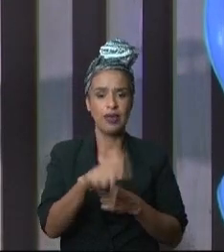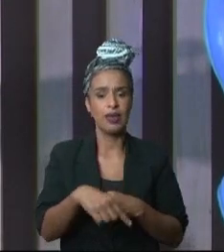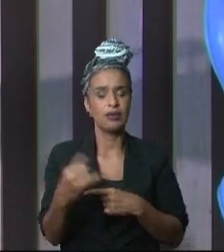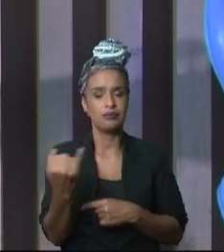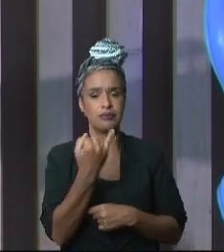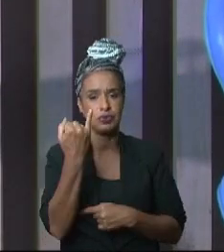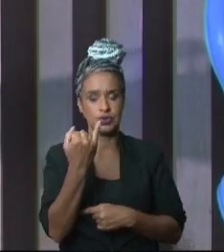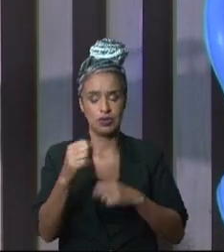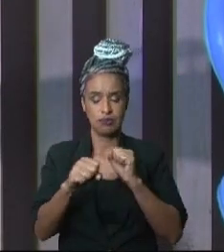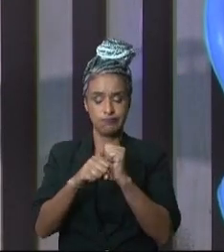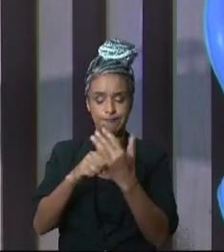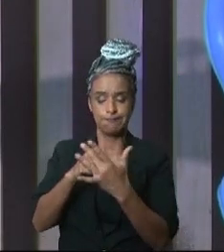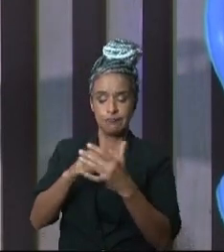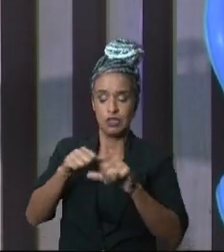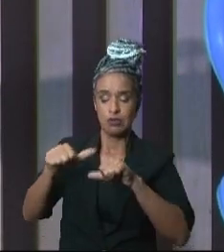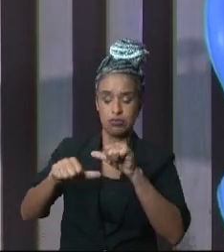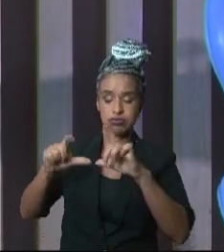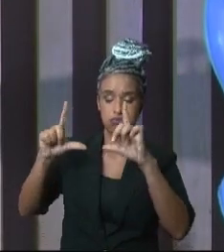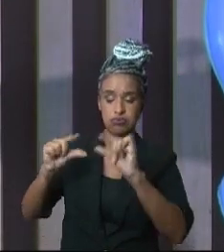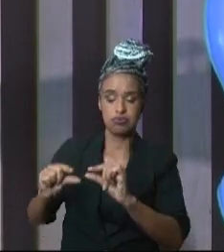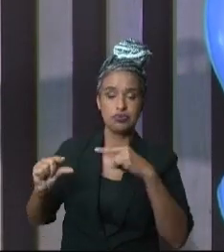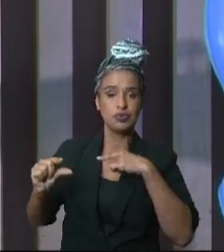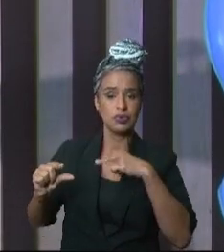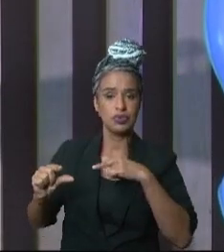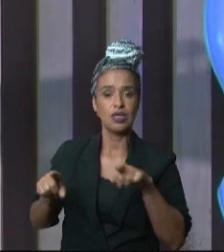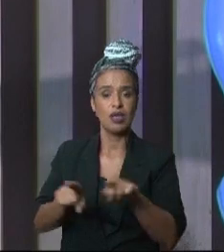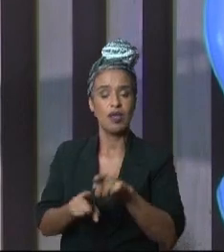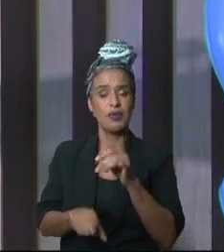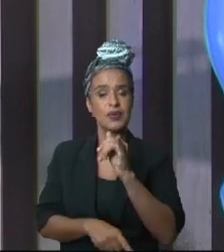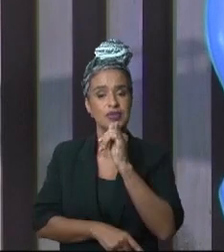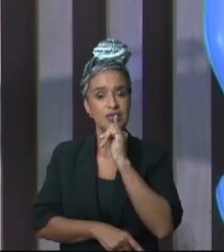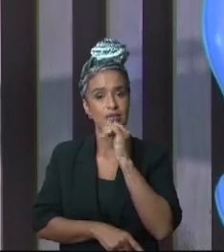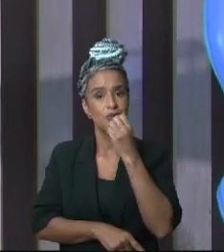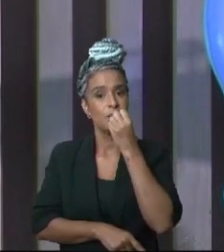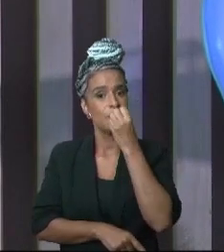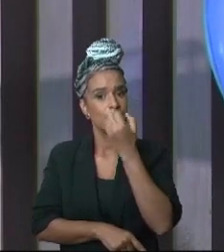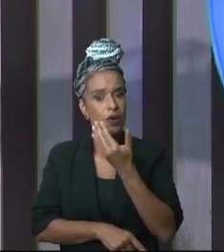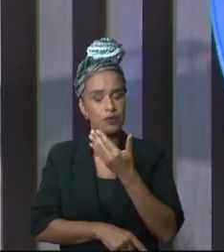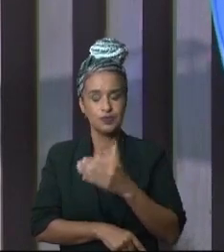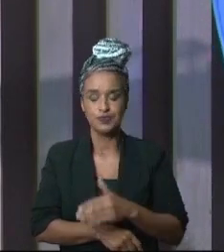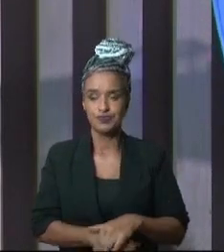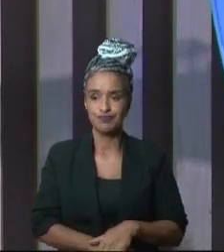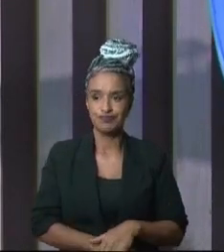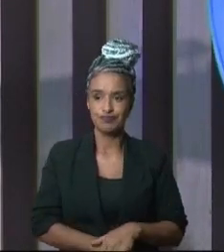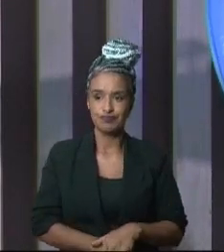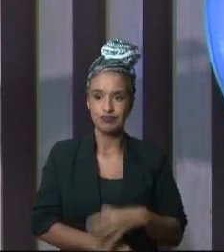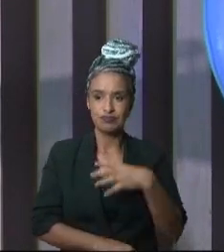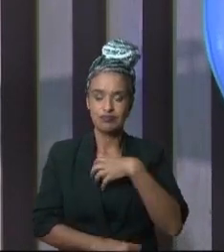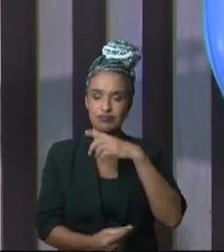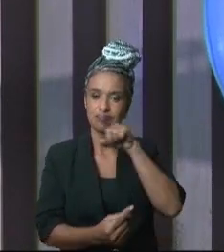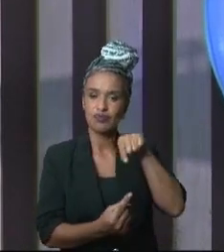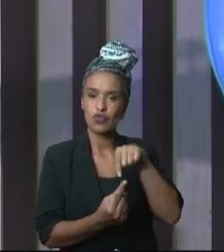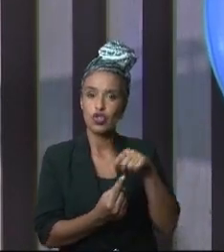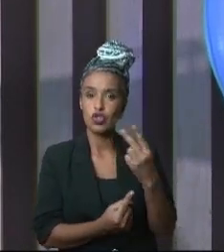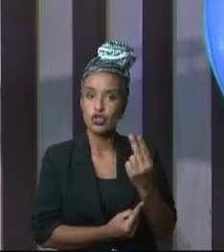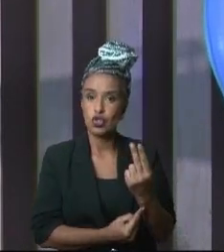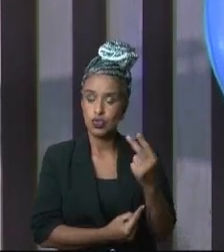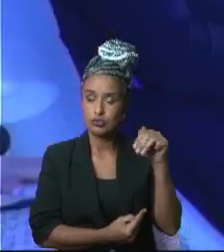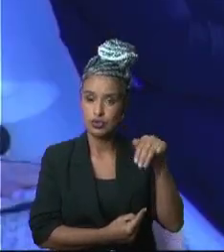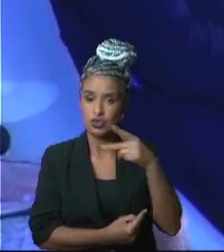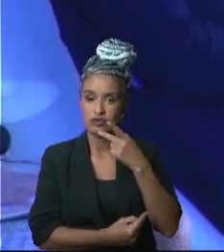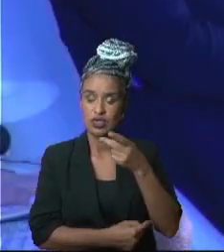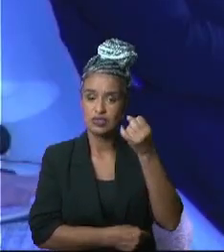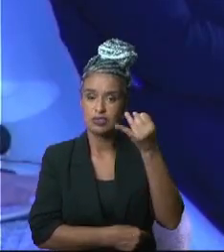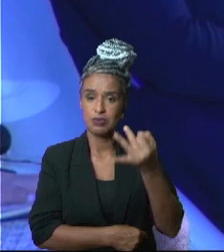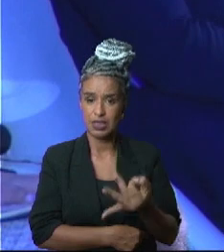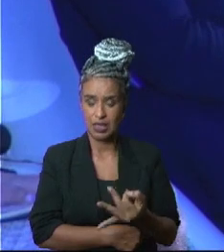combater a pandemia e mudanças climáticas é um bom exemplo disso. Nesse sentido, dois minutinhos para dizer, o que quer dizer